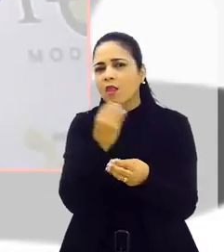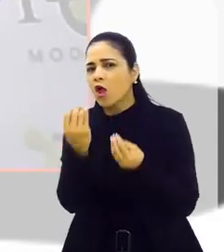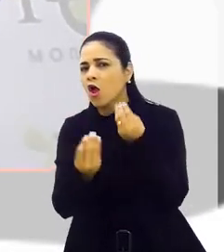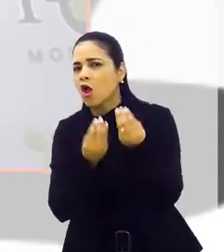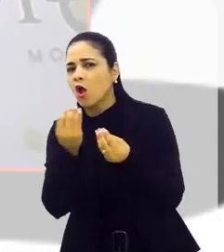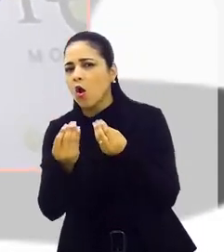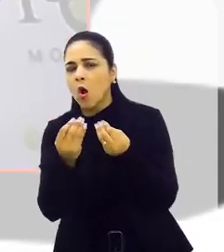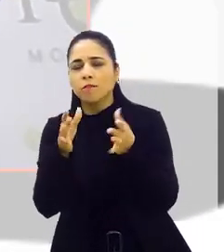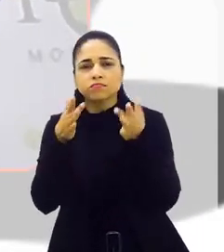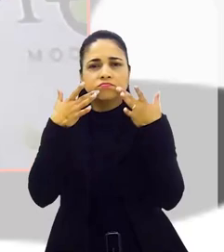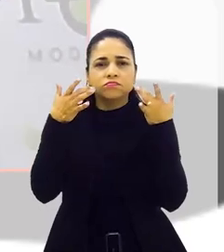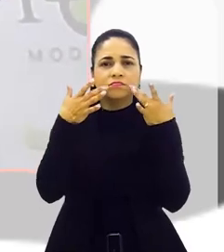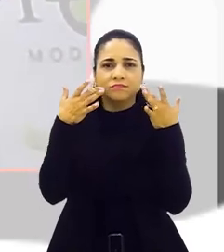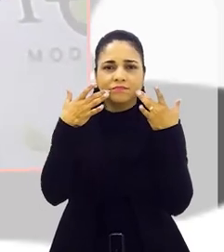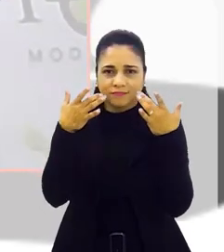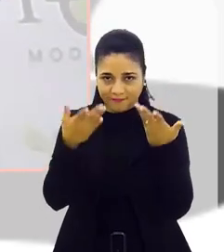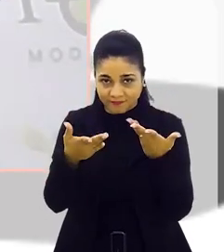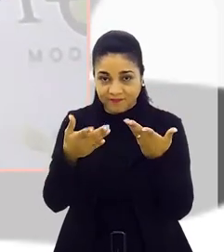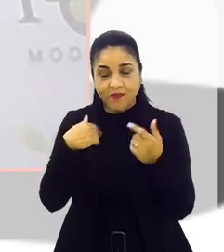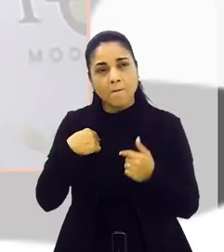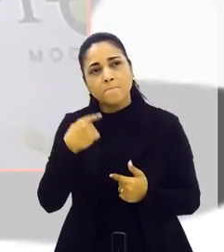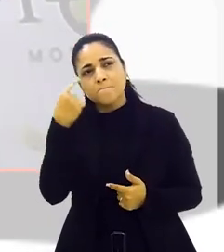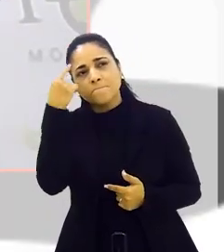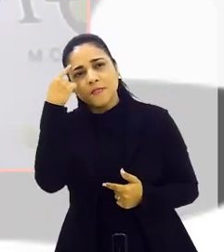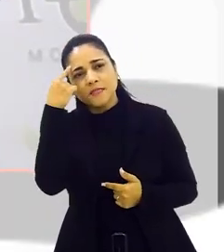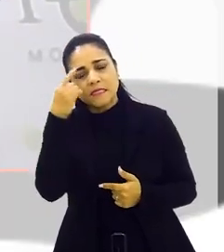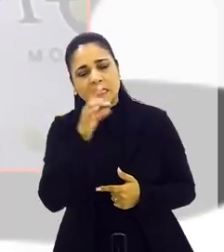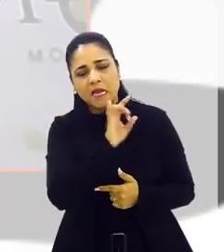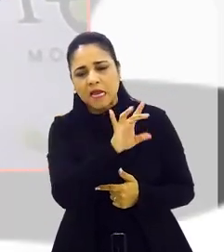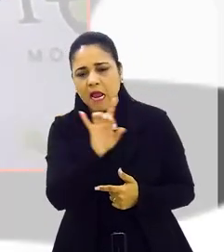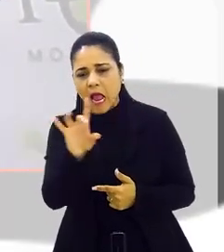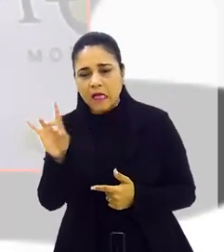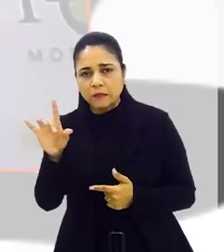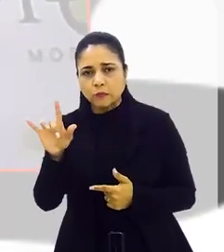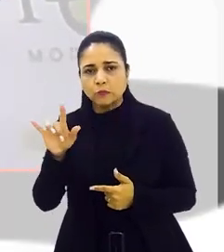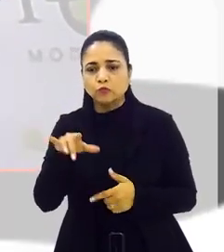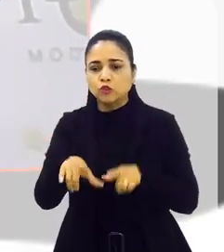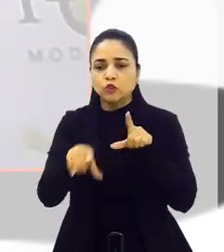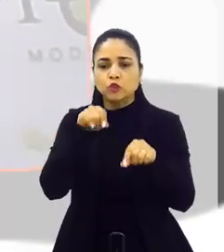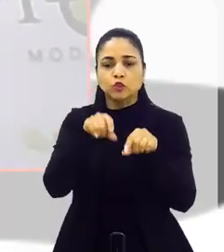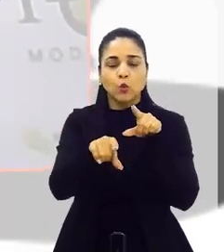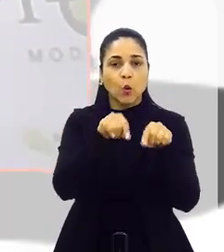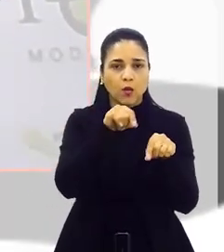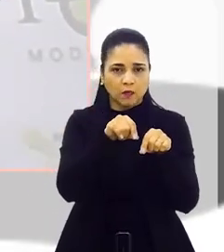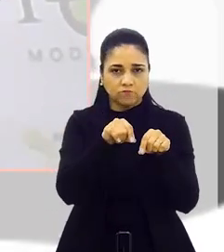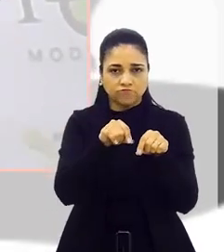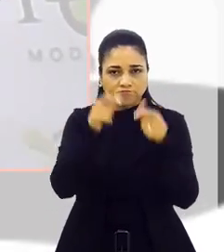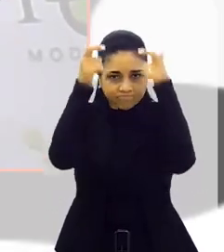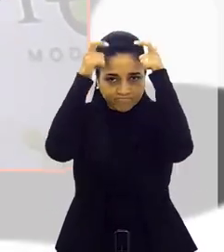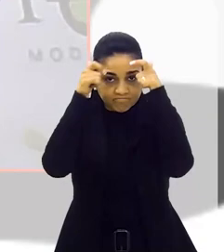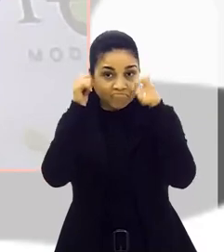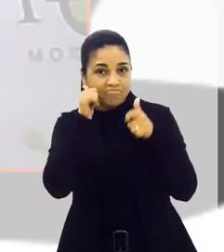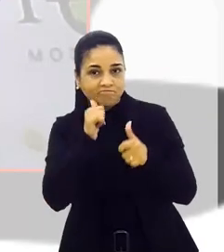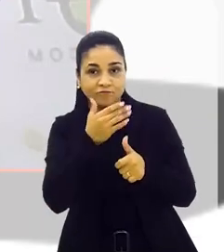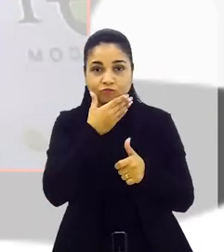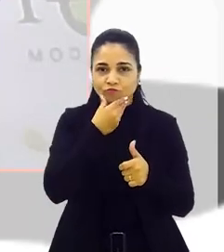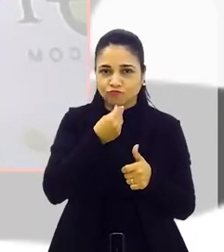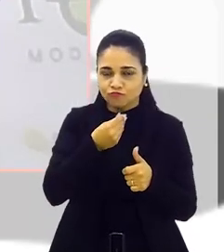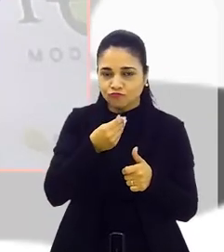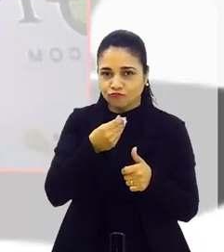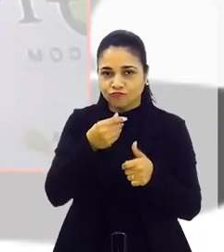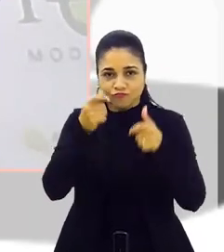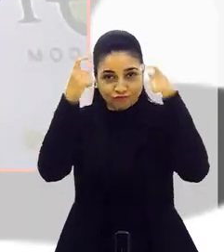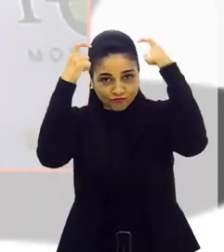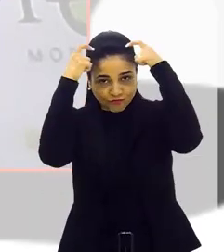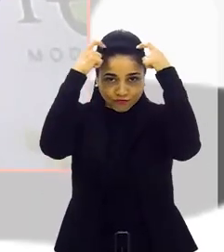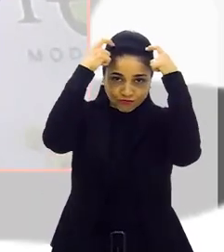que forma eu posso montar esse espetáculo com eles. E pensei e pedi para que cada um escolhesse um príncipe e uma princesa da Disney. E falei,